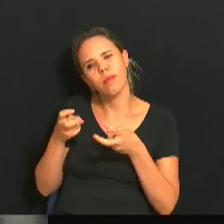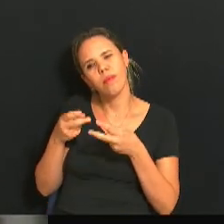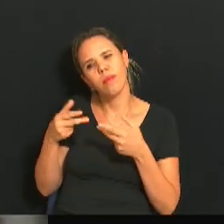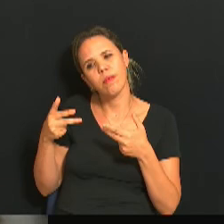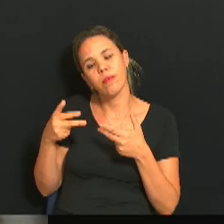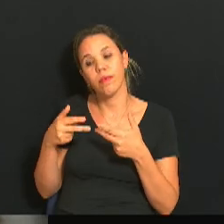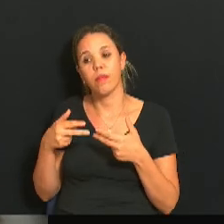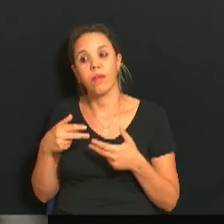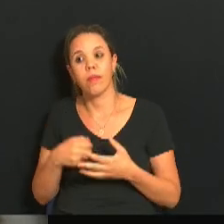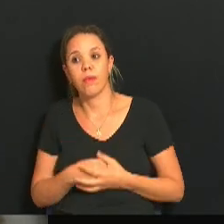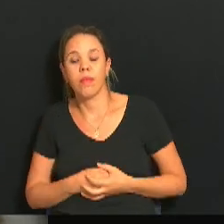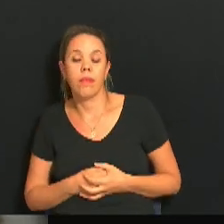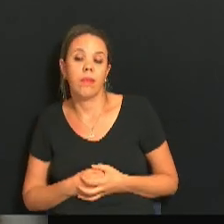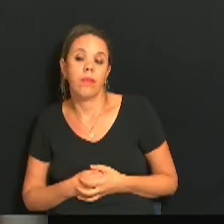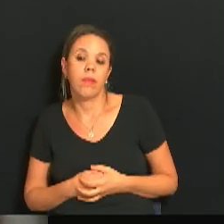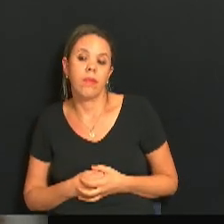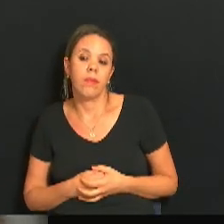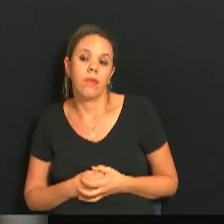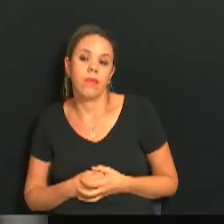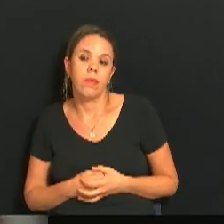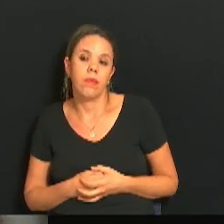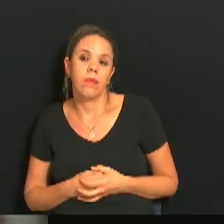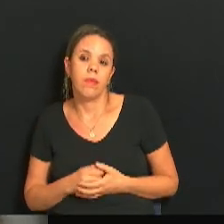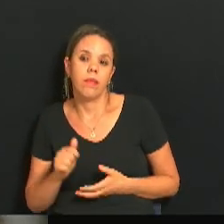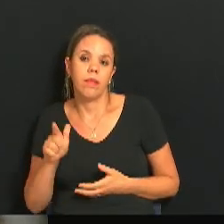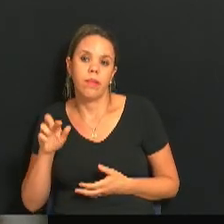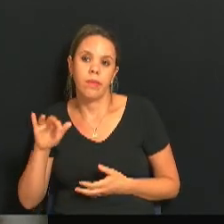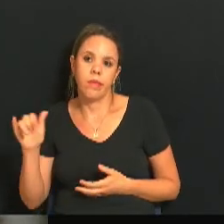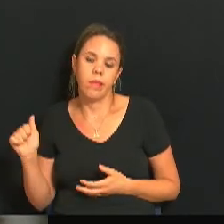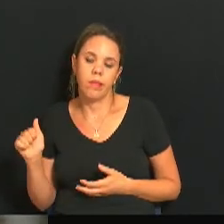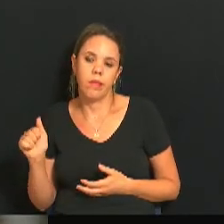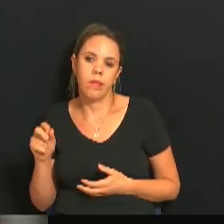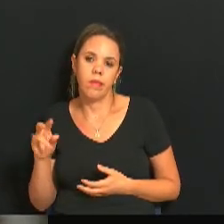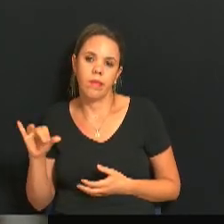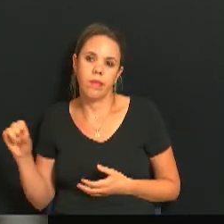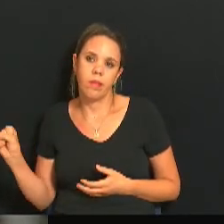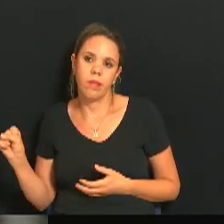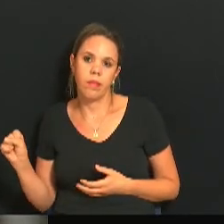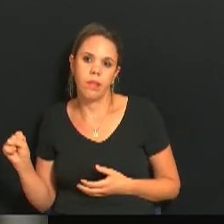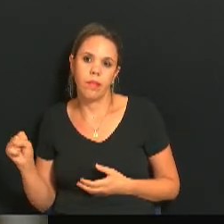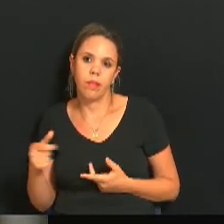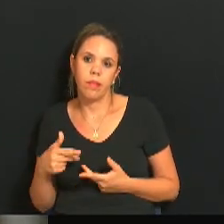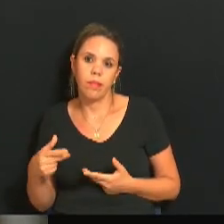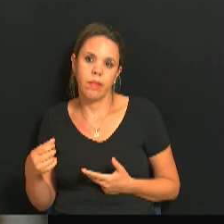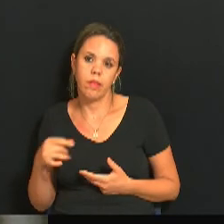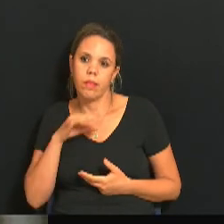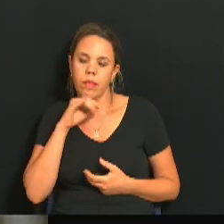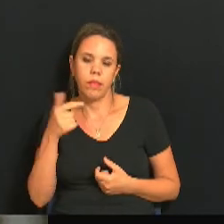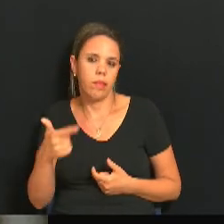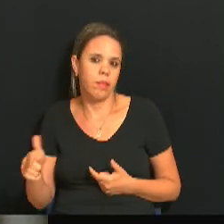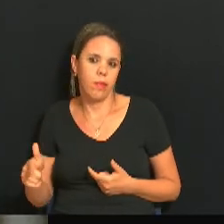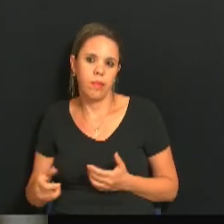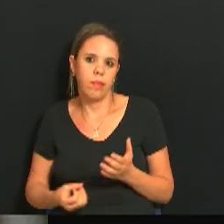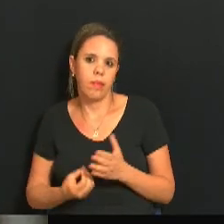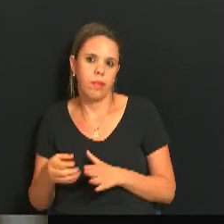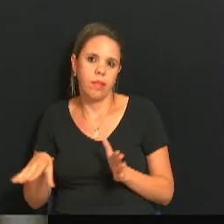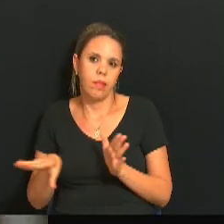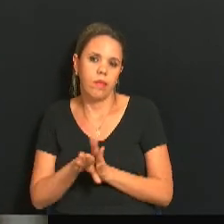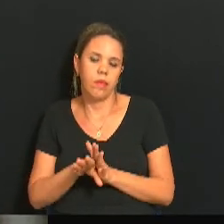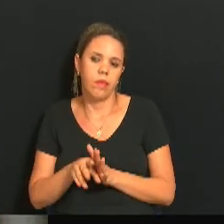coisas uma delas é o seguinte a Alexandre secretário Vinicius coisa ruim não vai vir